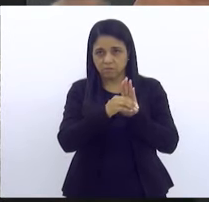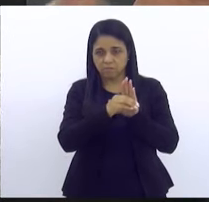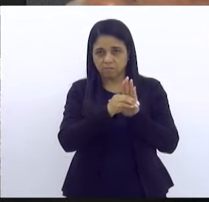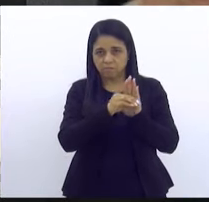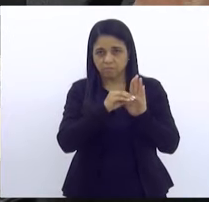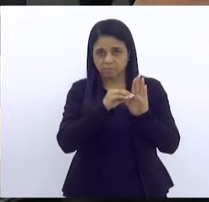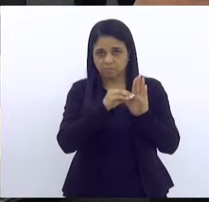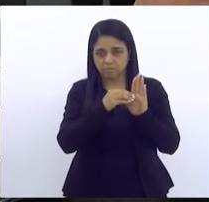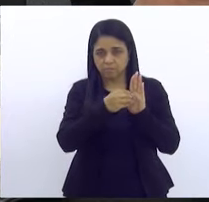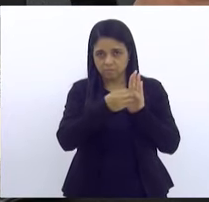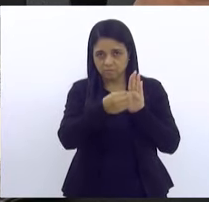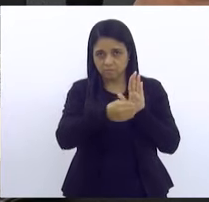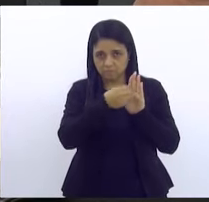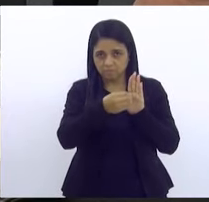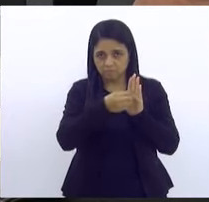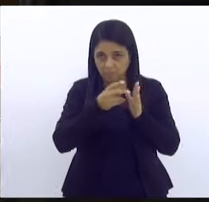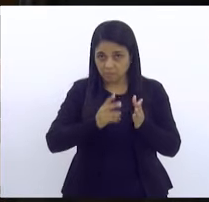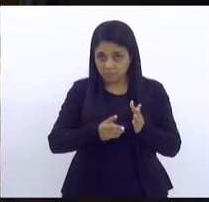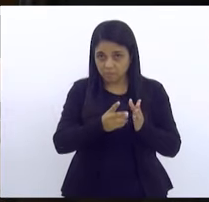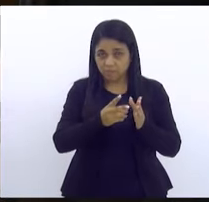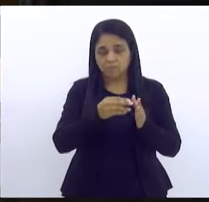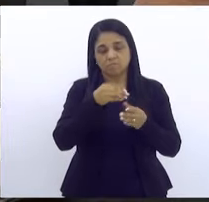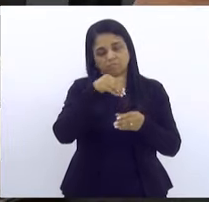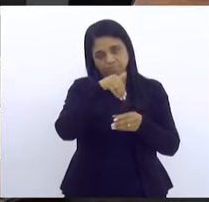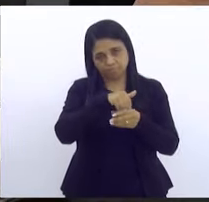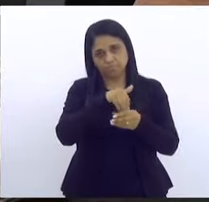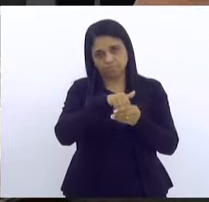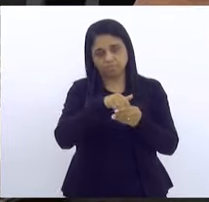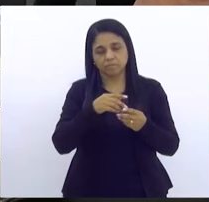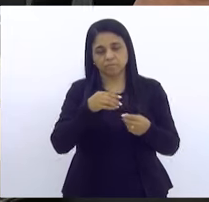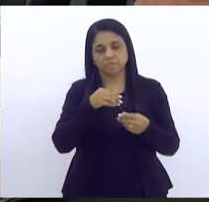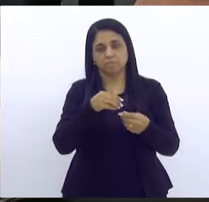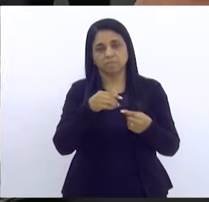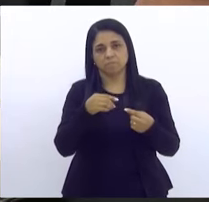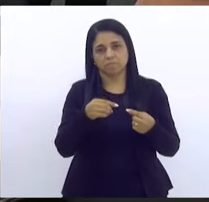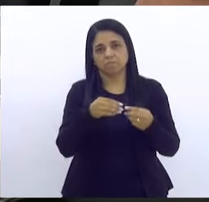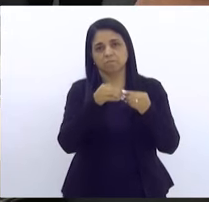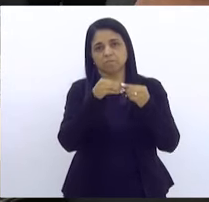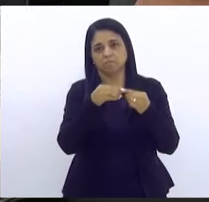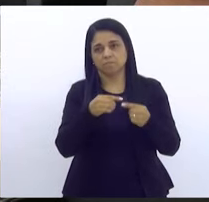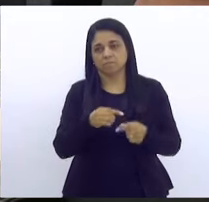São as mesmas, não? As emendas. Favorável às emendas.